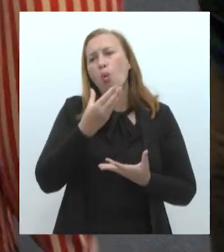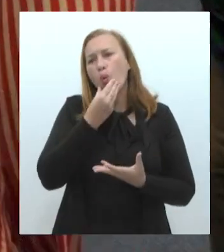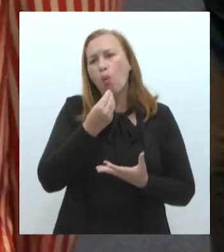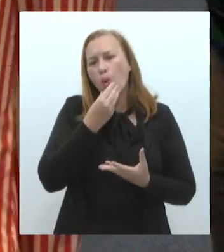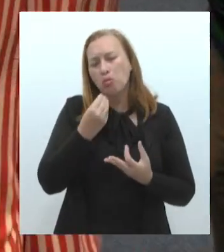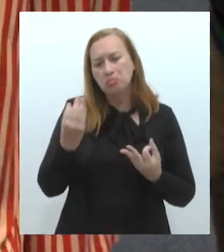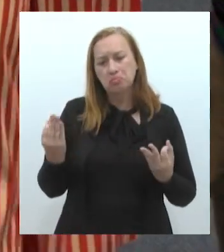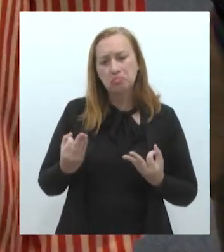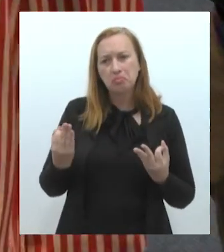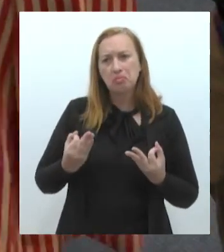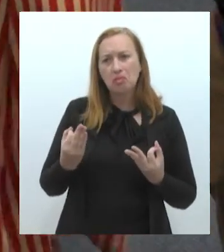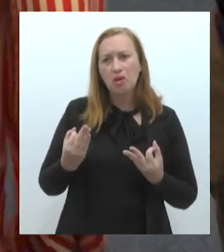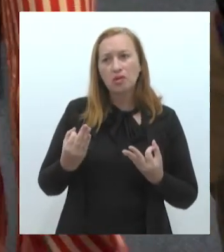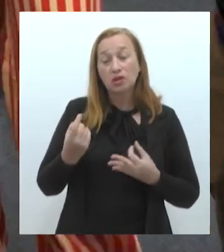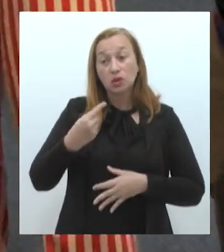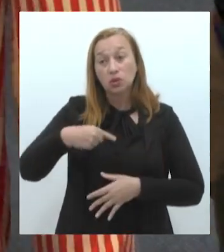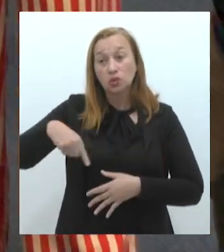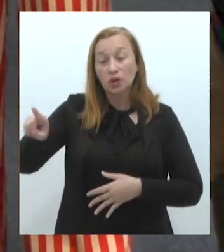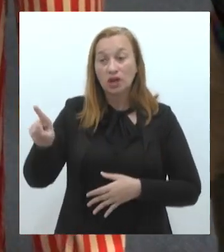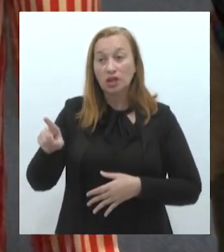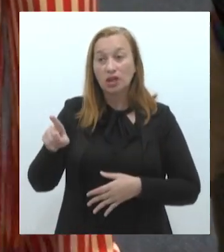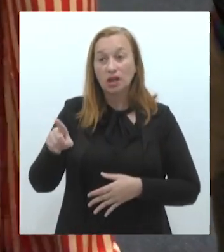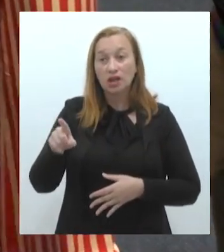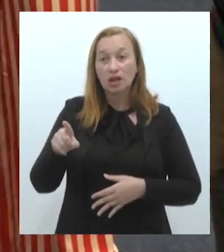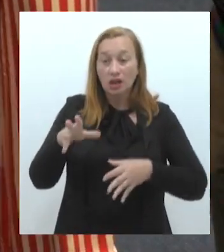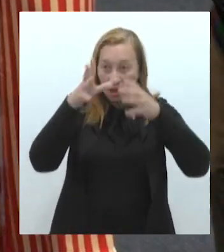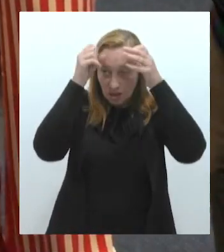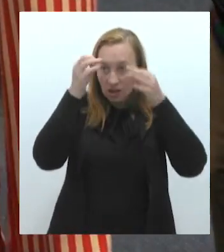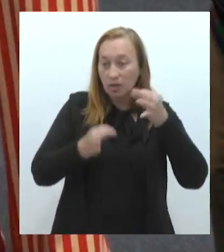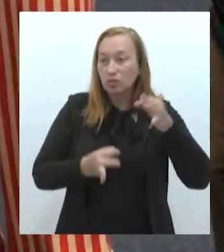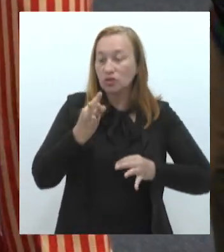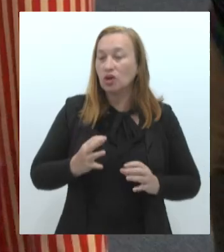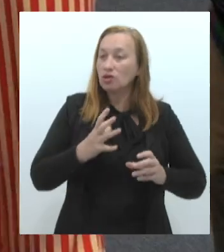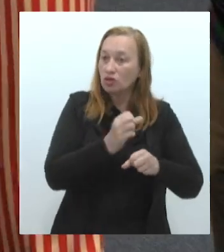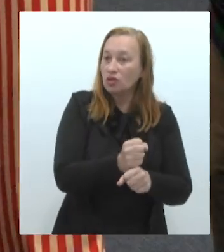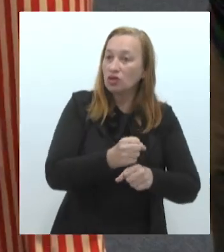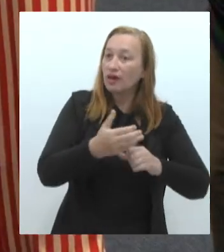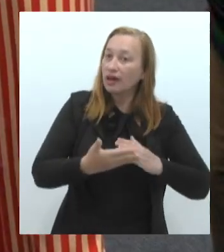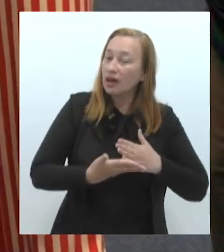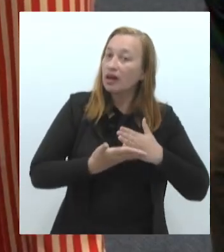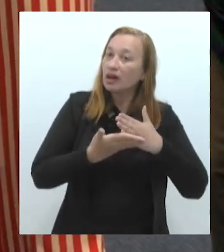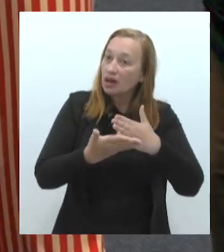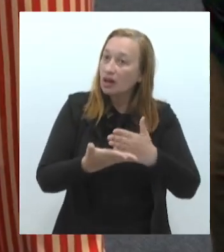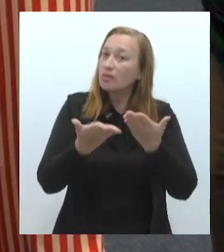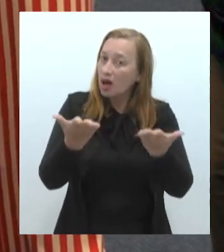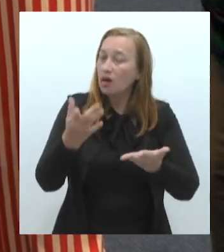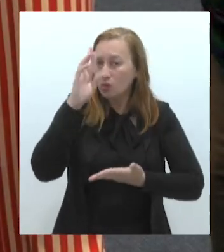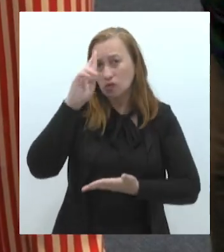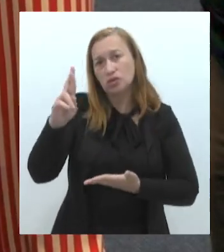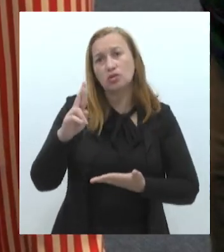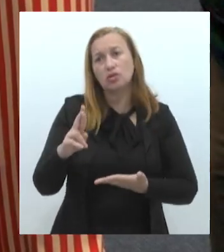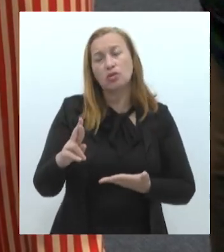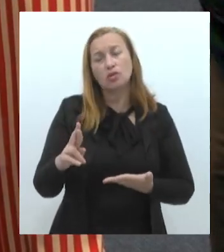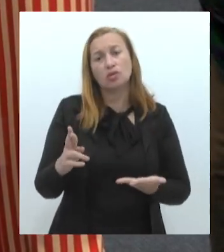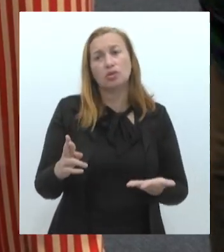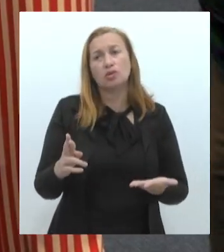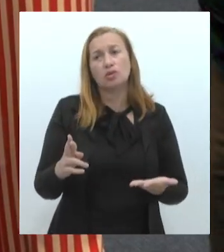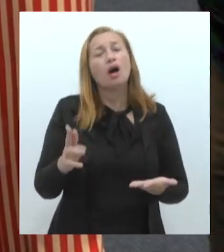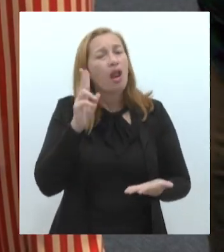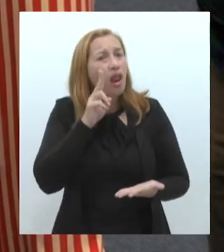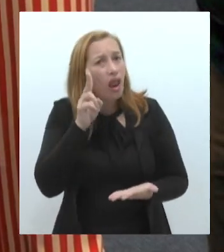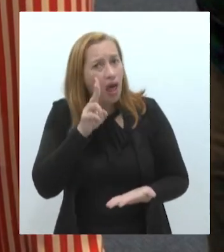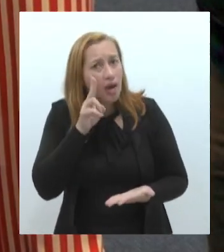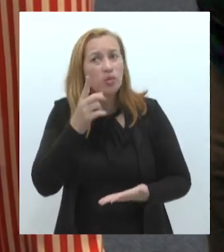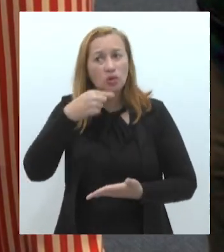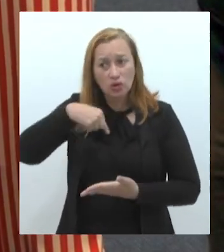Vamos aguardar a sua ida para o Tribunal de Contas, porque ele já vai caminhar com o senhor. Vossa Excelência, quando for